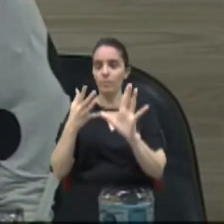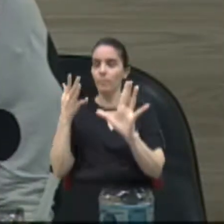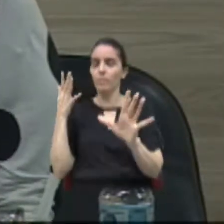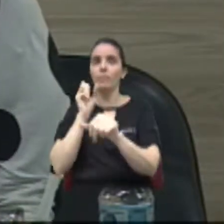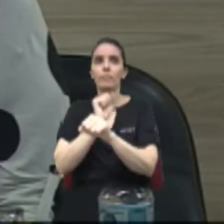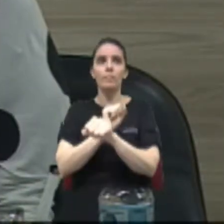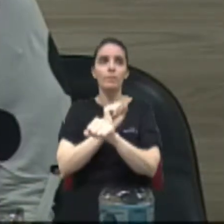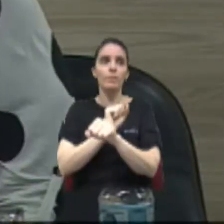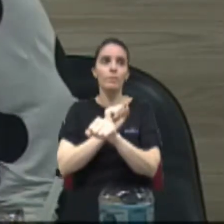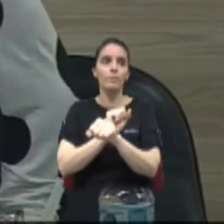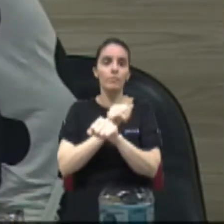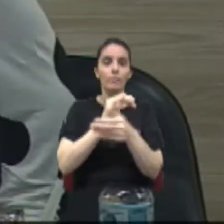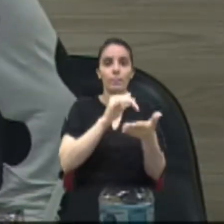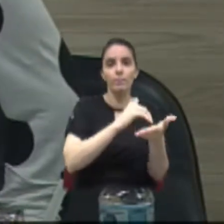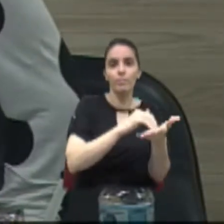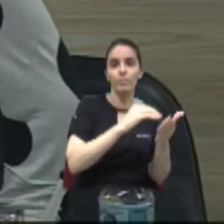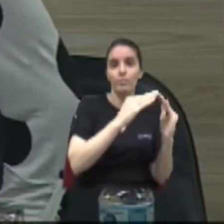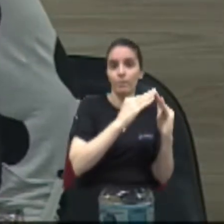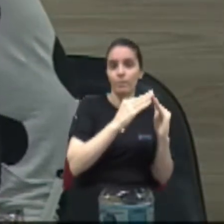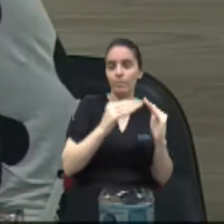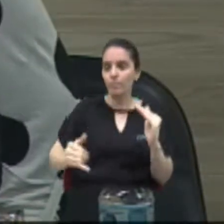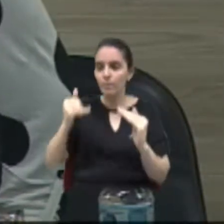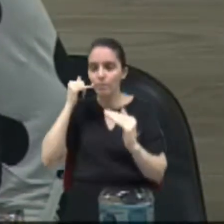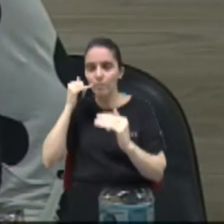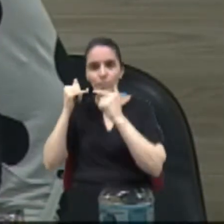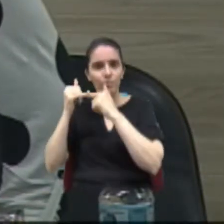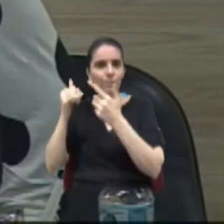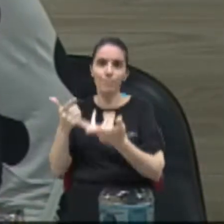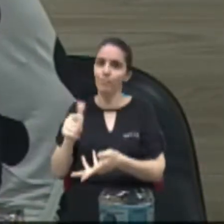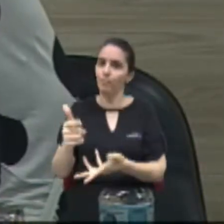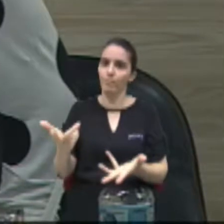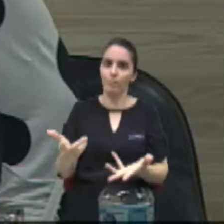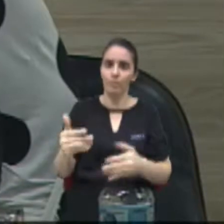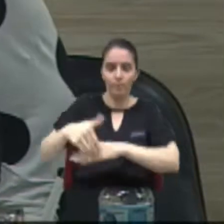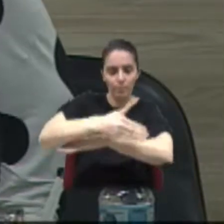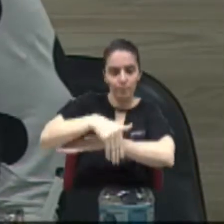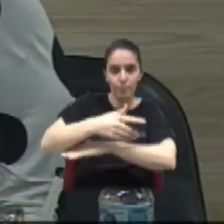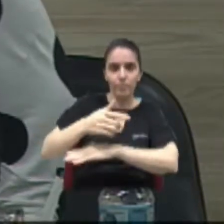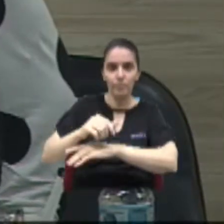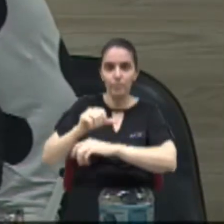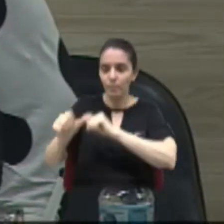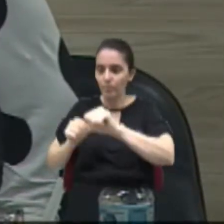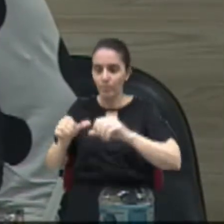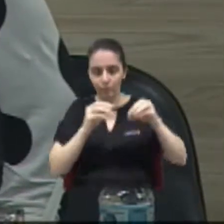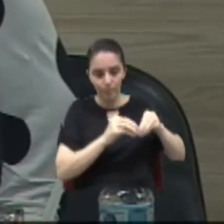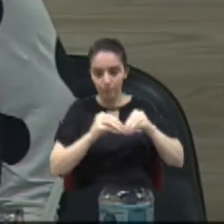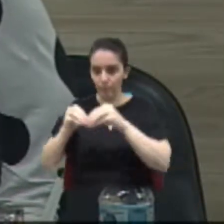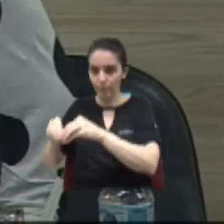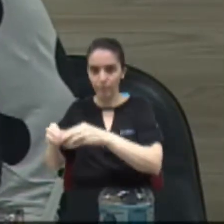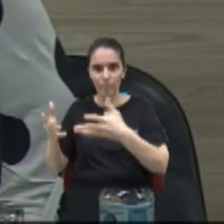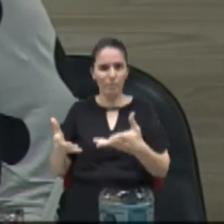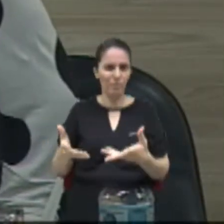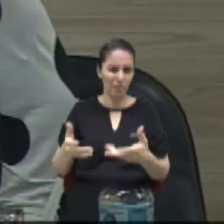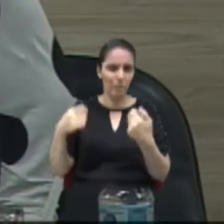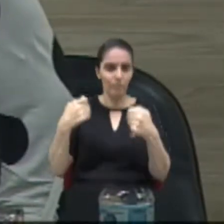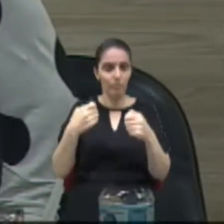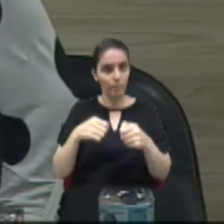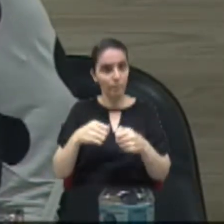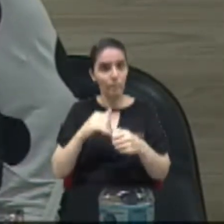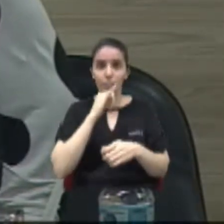tanto para a população como para nós, vereadores, também, que teremos conhecimento da listagem total e